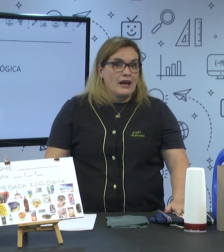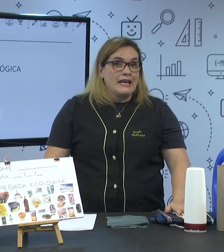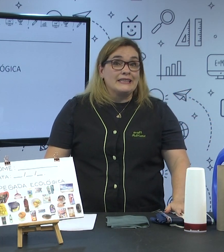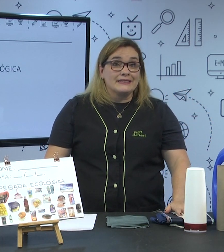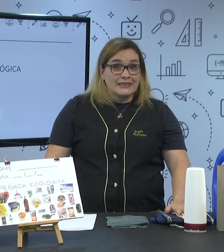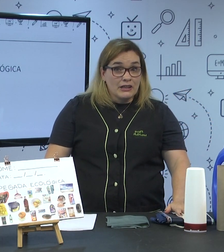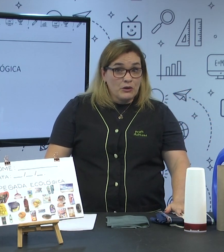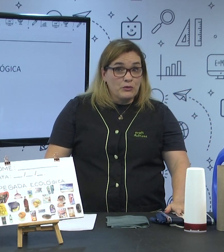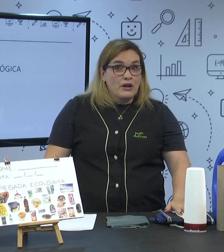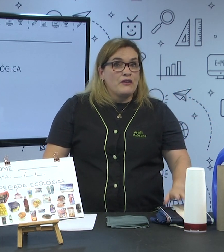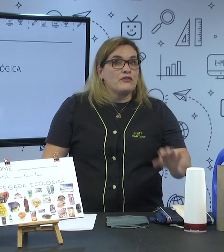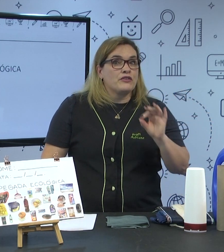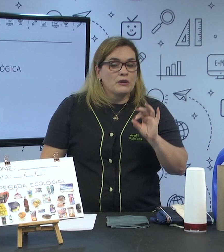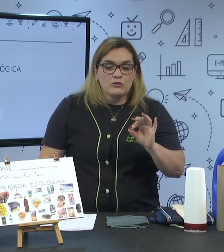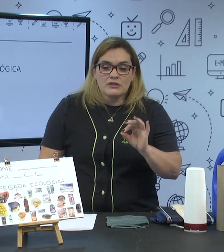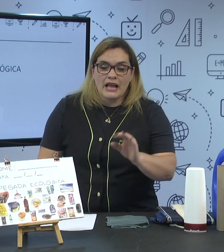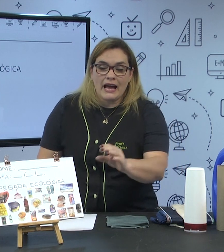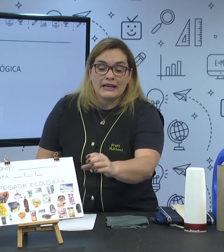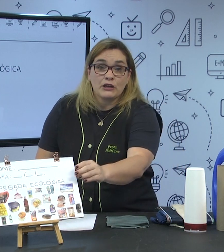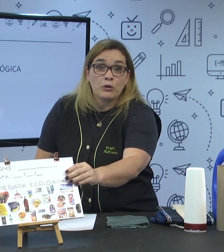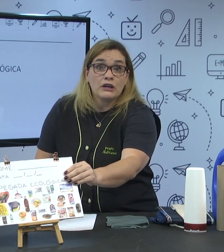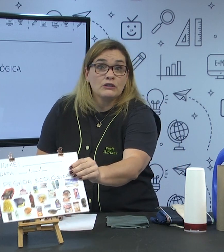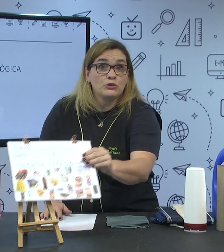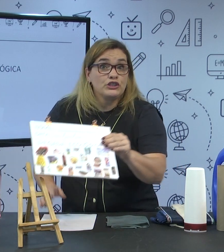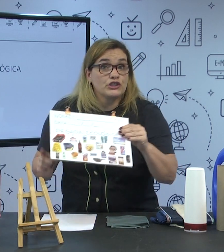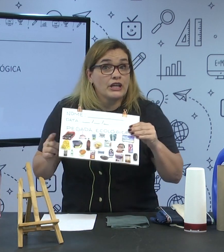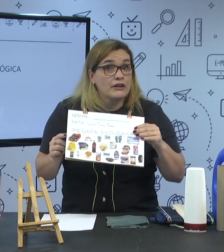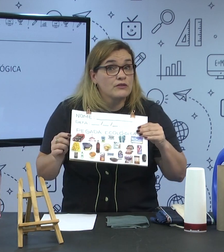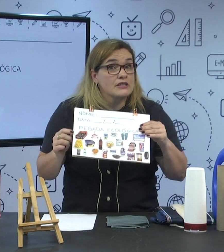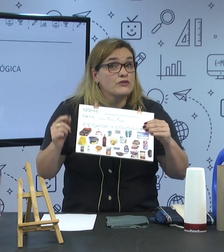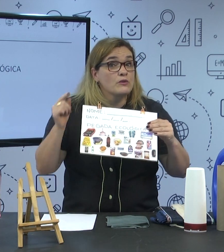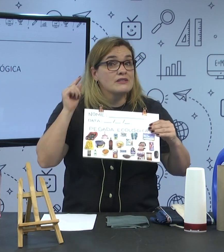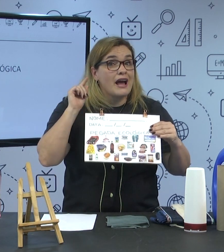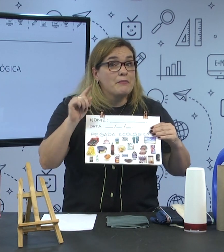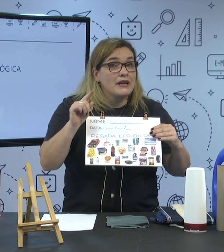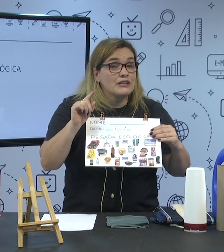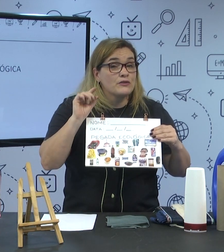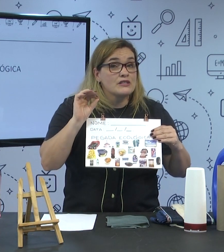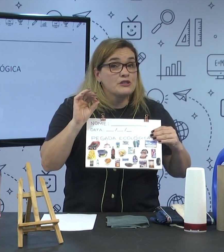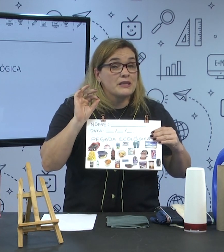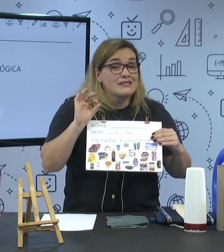todo. Então, vamos lá. Quando encher, vocês vão